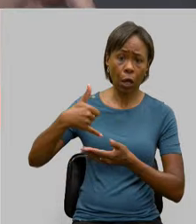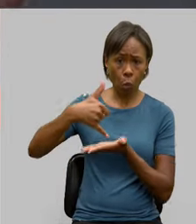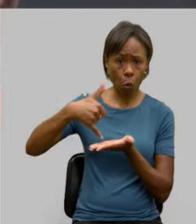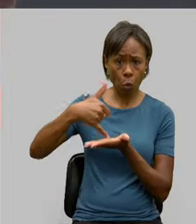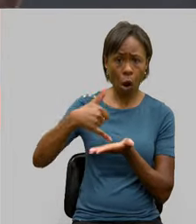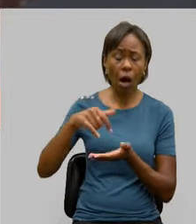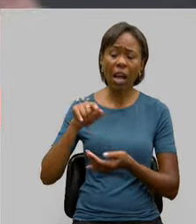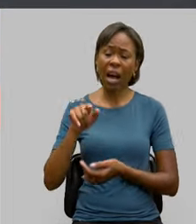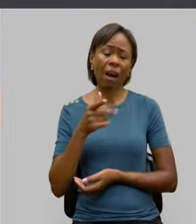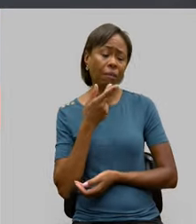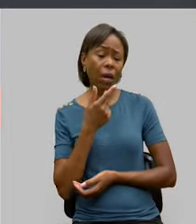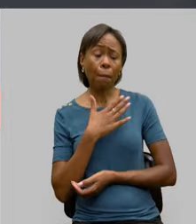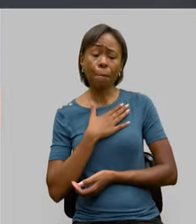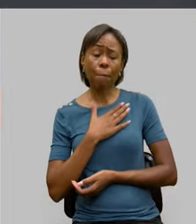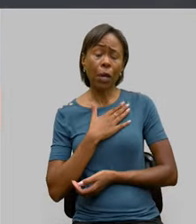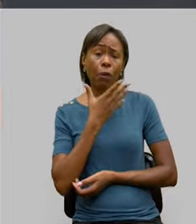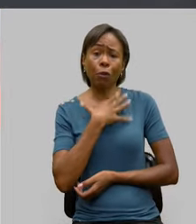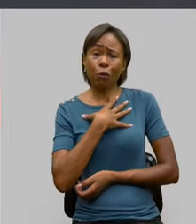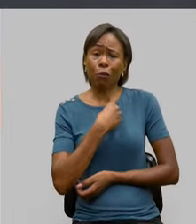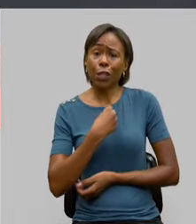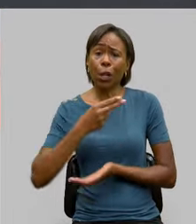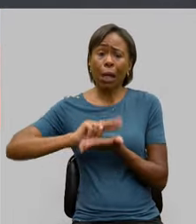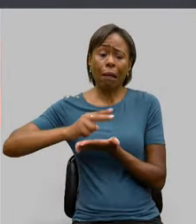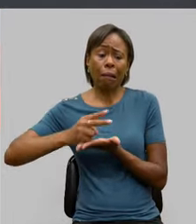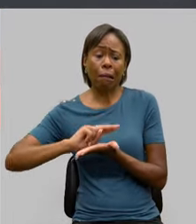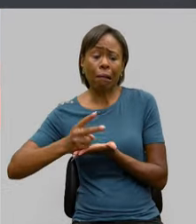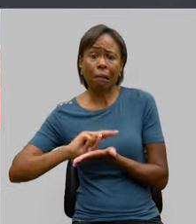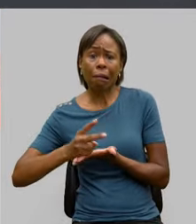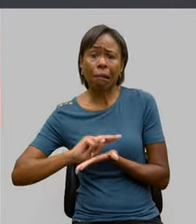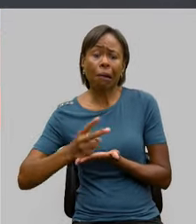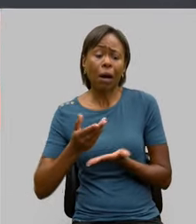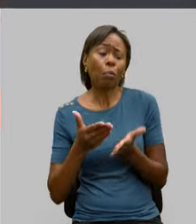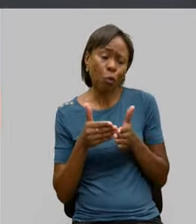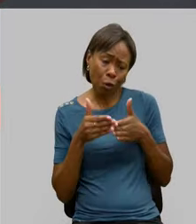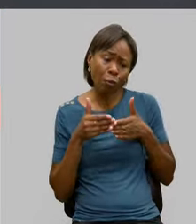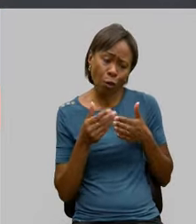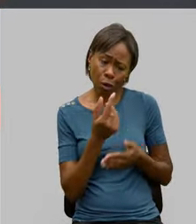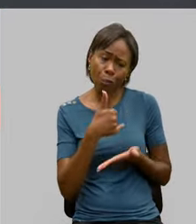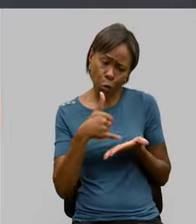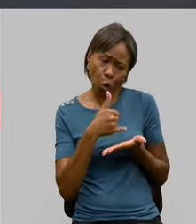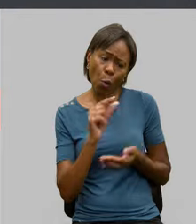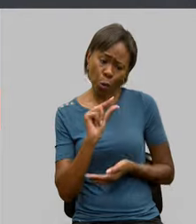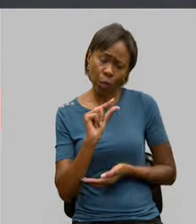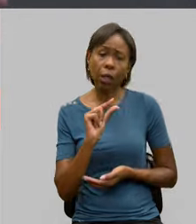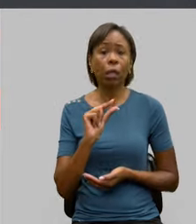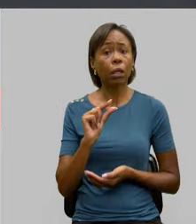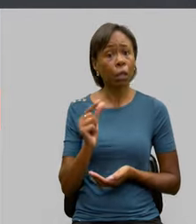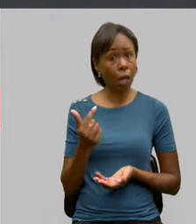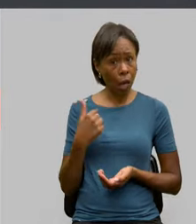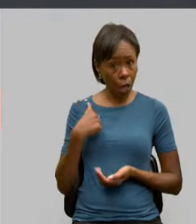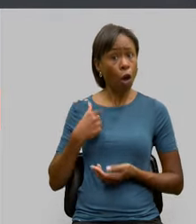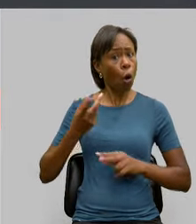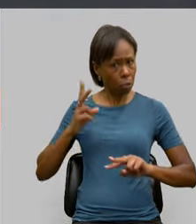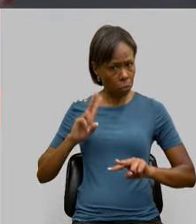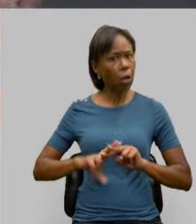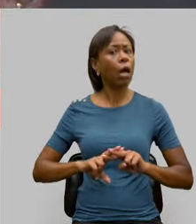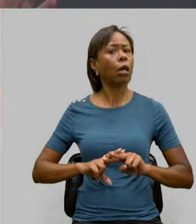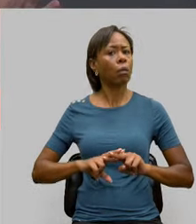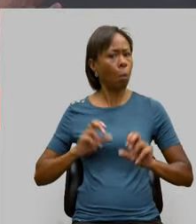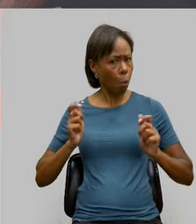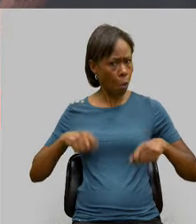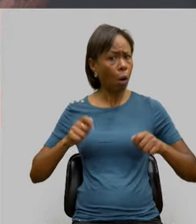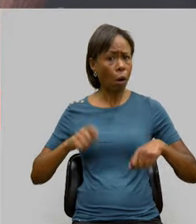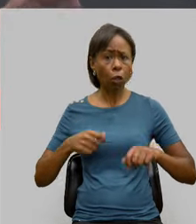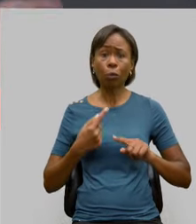filho tá tendo uma convulsão atrás da outra você me arruma um pouquinho do Óleo eu não consigo gente olha se eu vou sair daqui presa eu vou sair daqui presa eu não